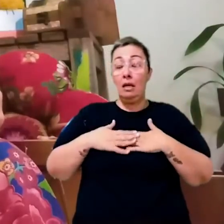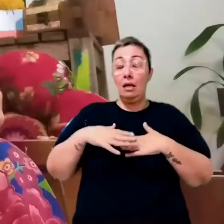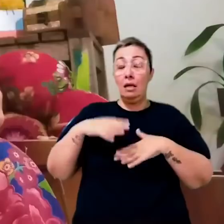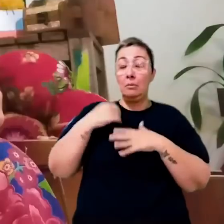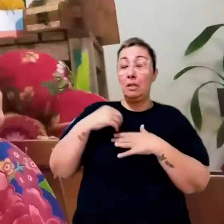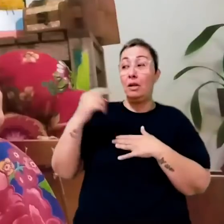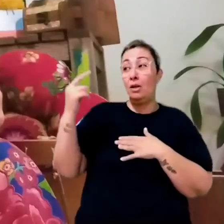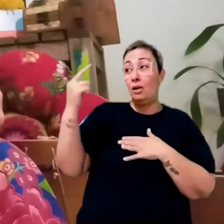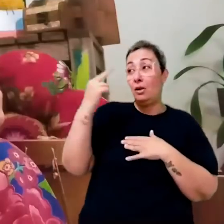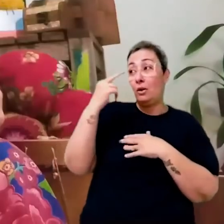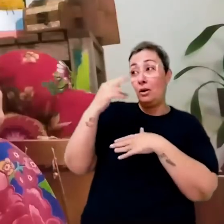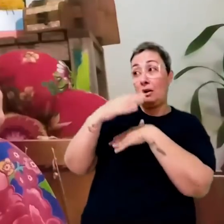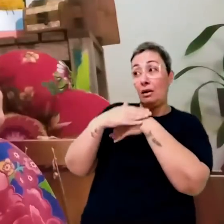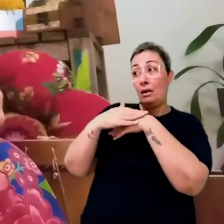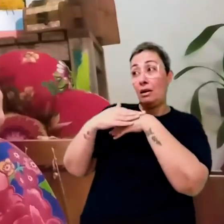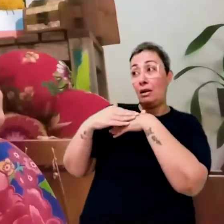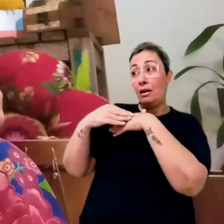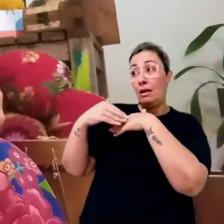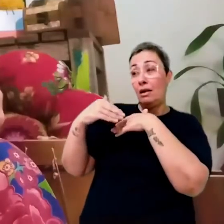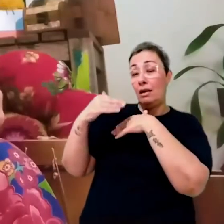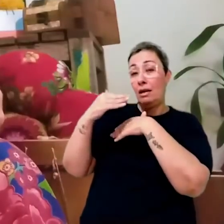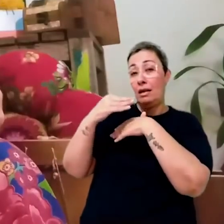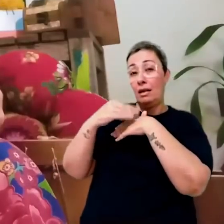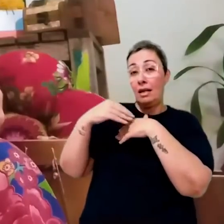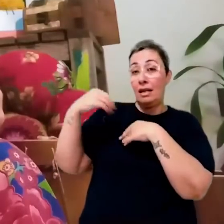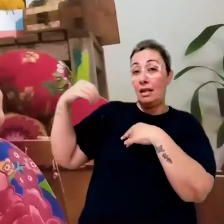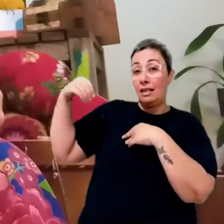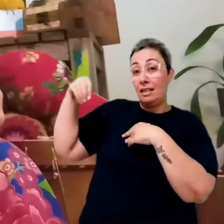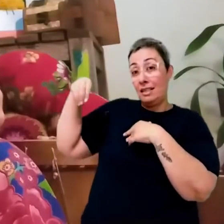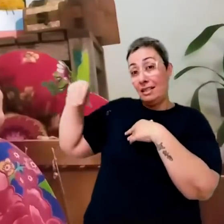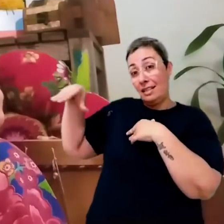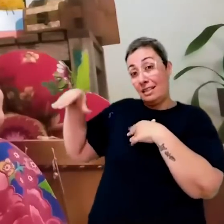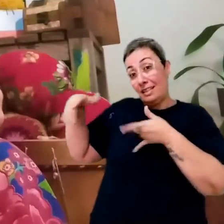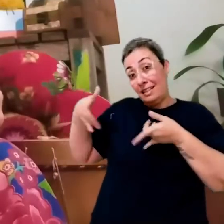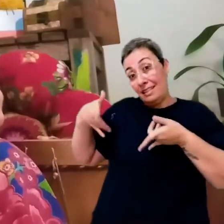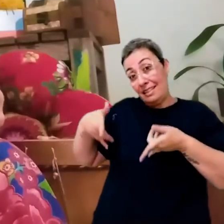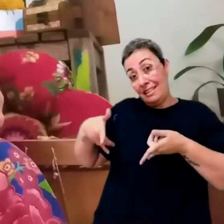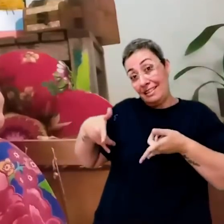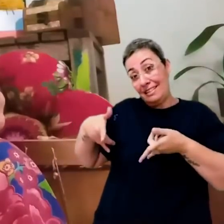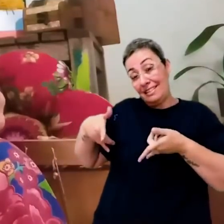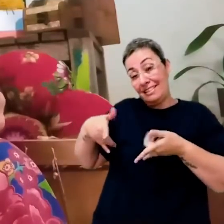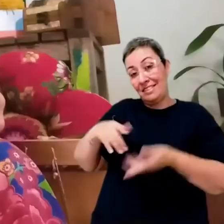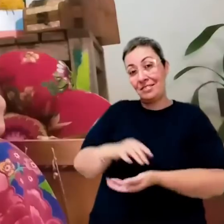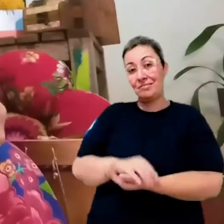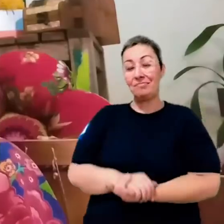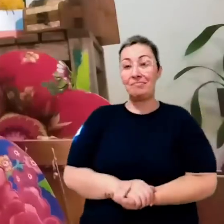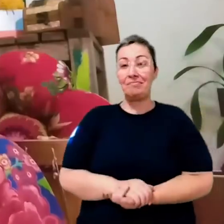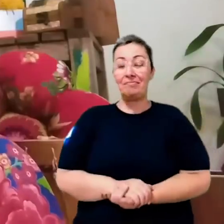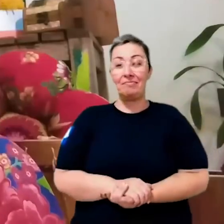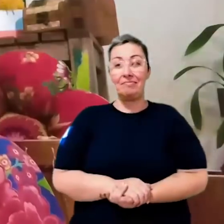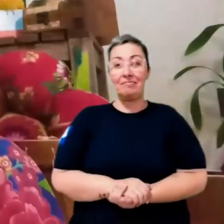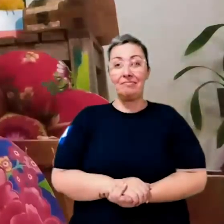de um olhar carinhoso e de uma luzinha ao lado da cama.